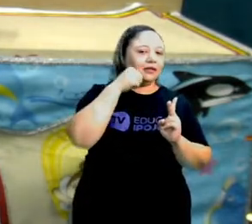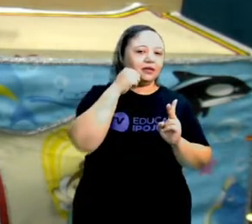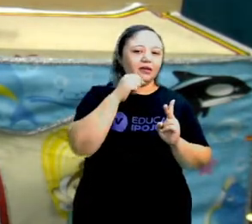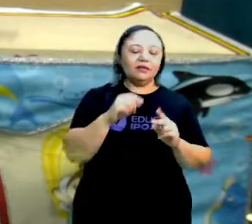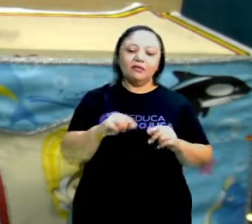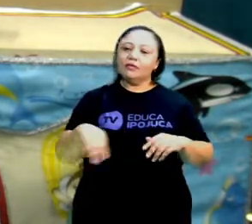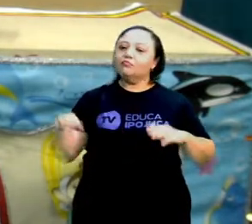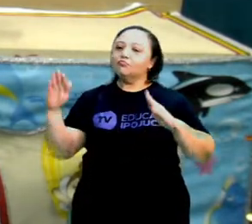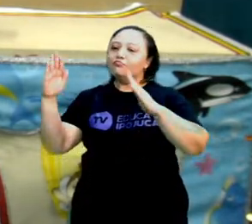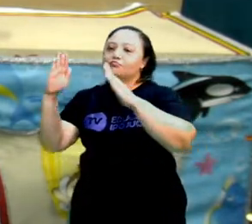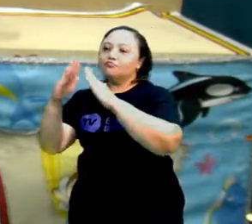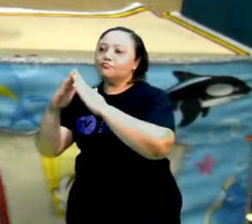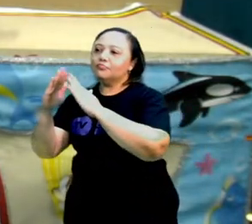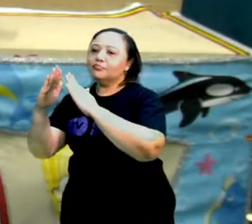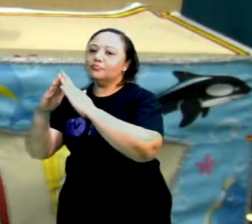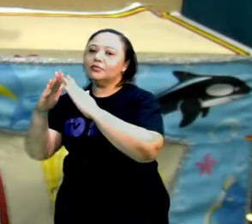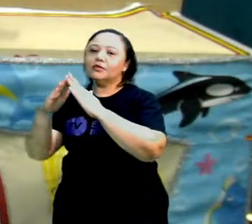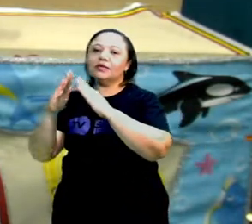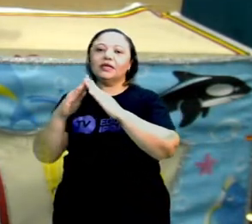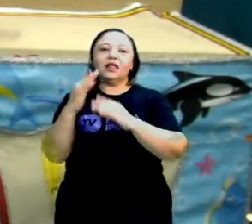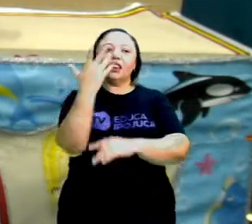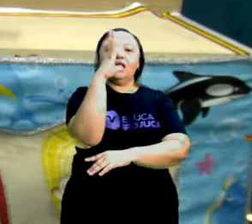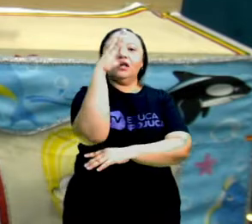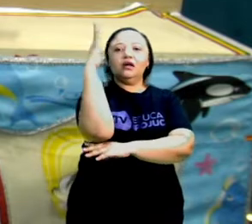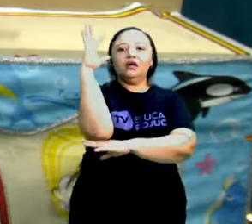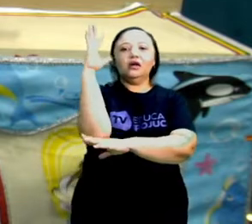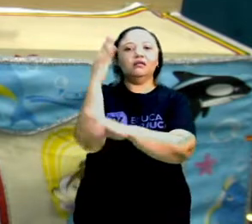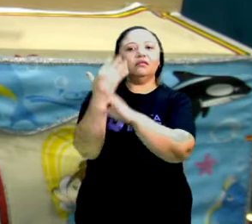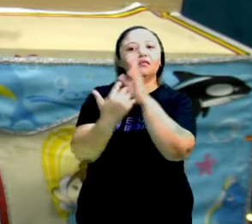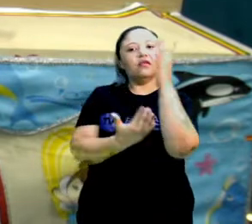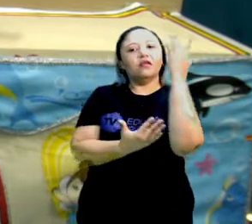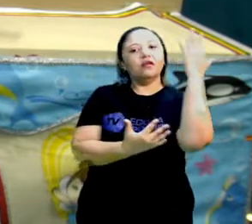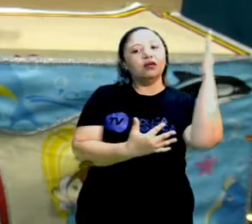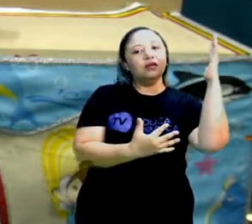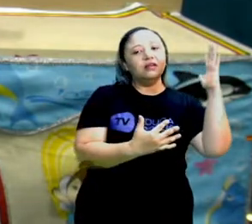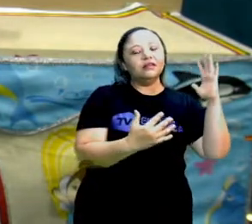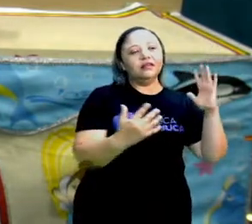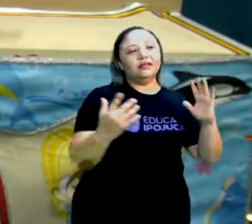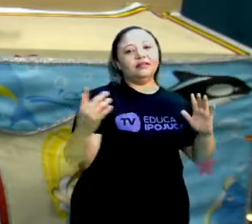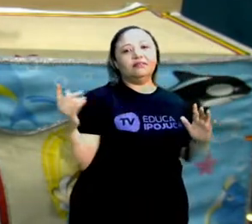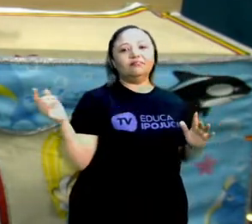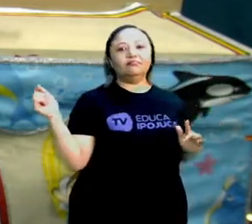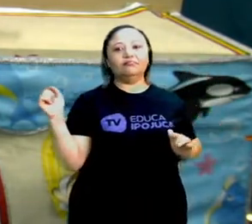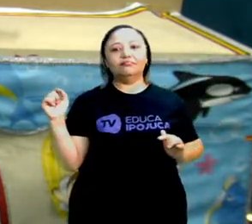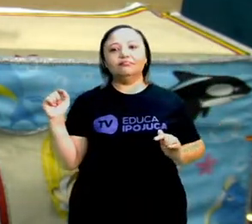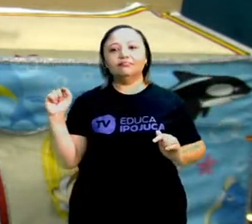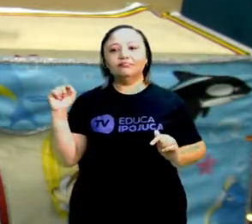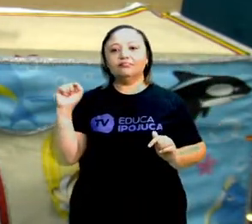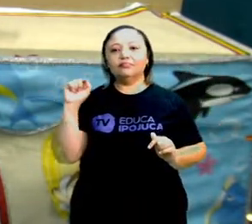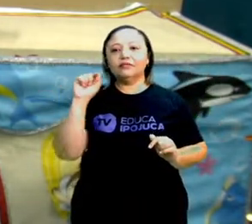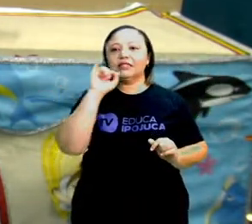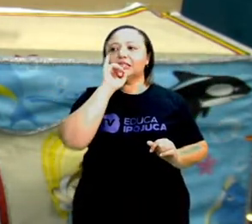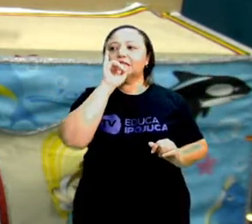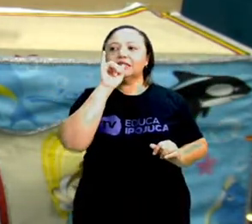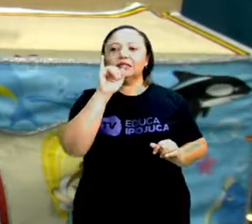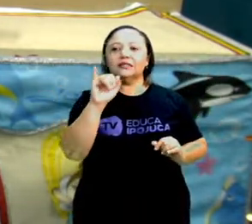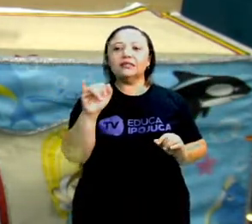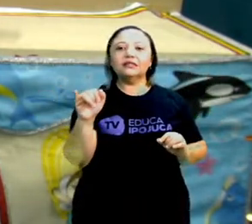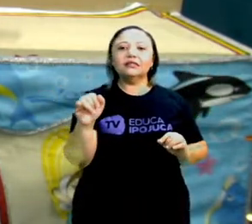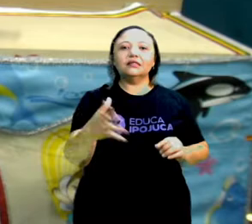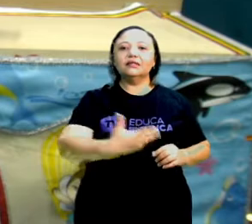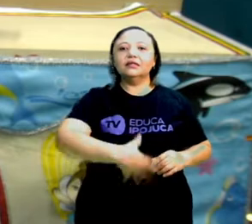eles moravam perto de uma floresta, leiturinha. Nessa floresta, diziam que tinha